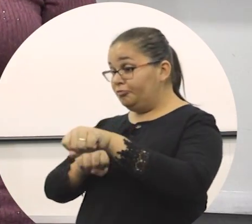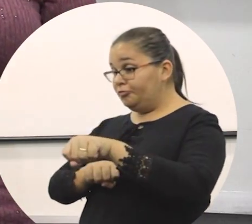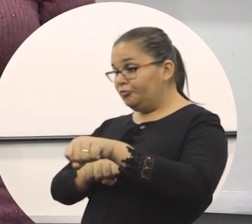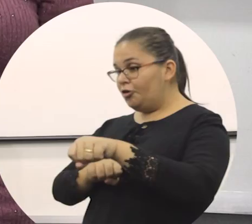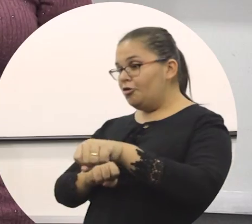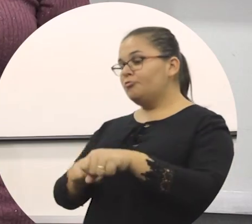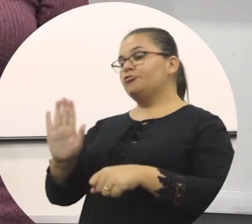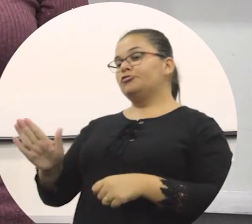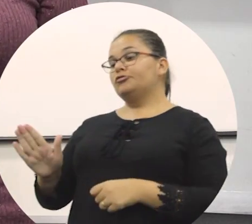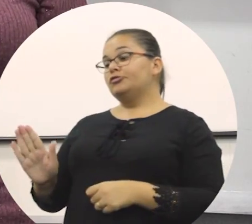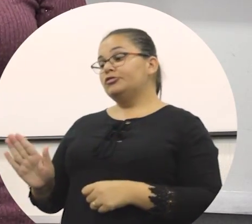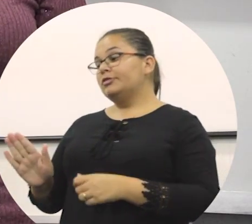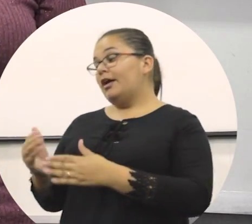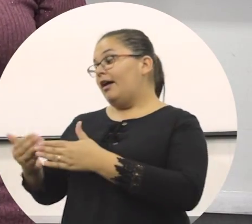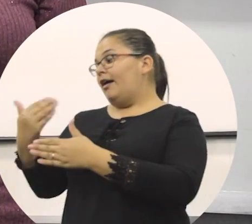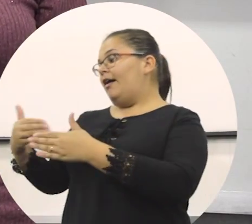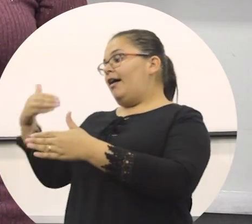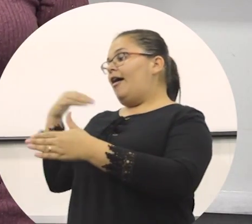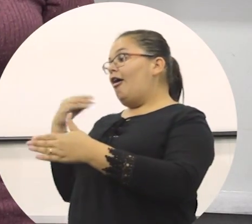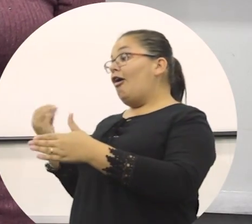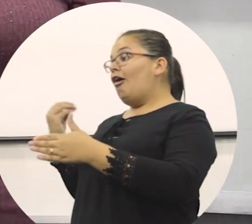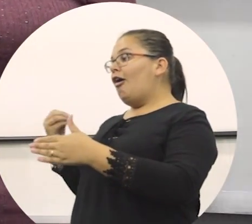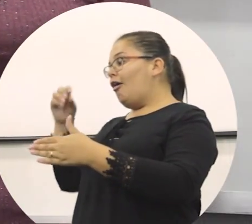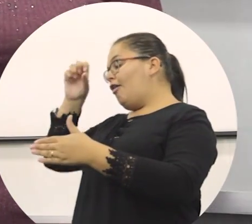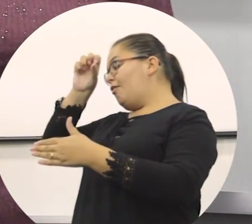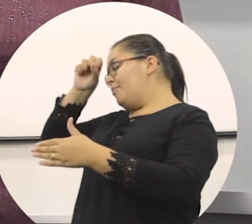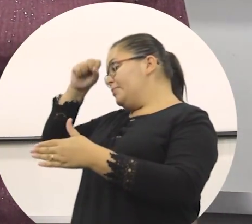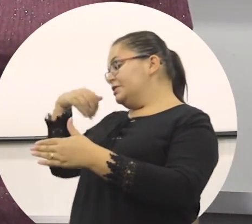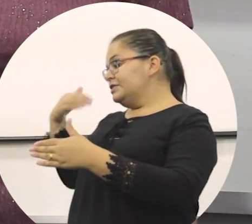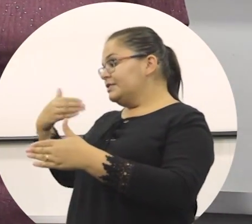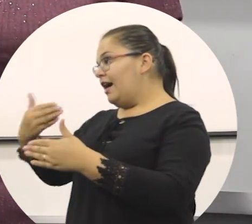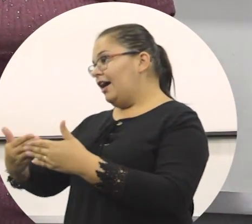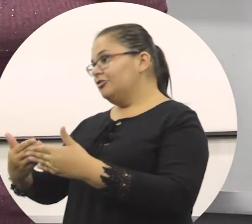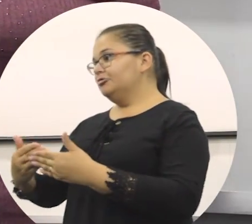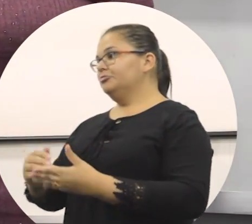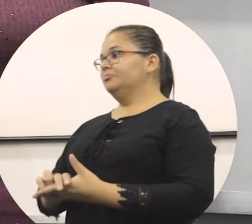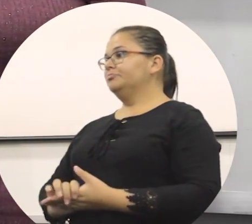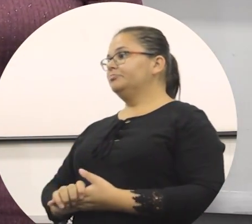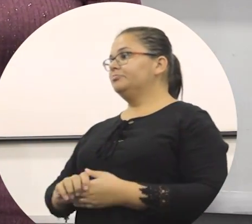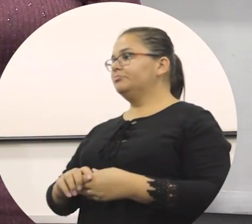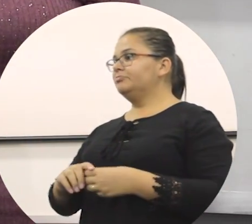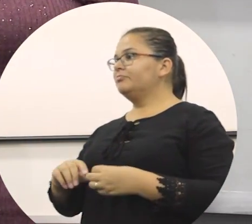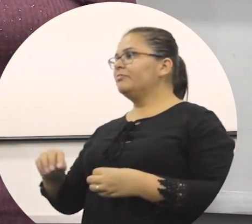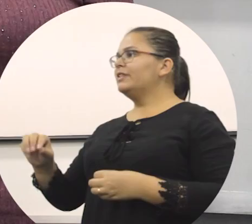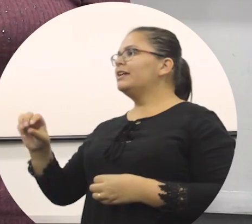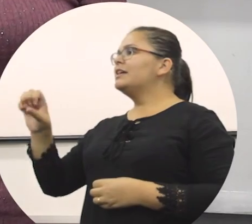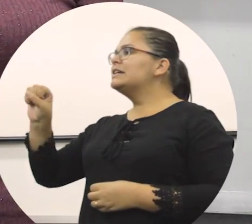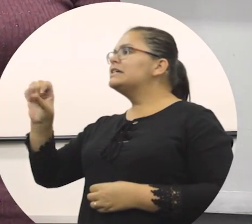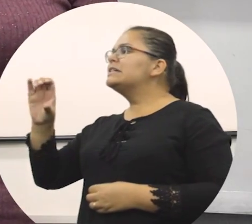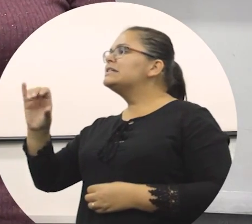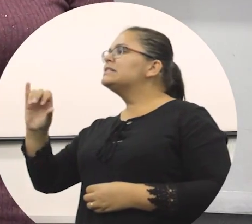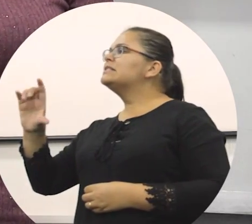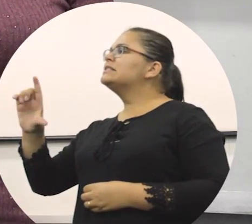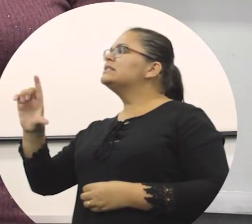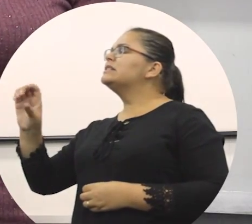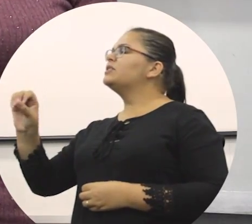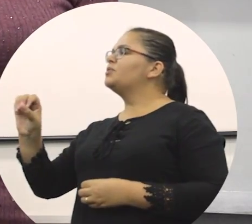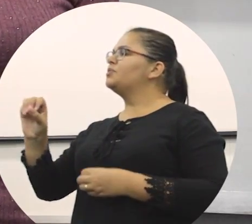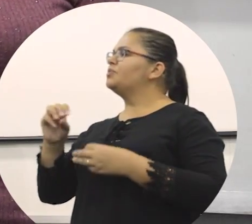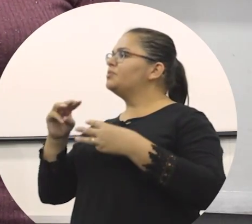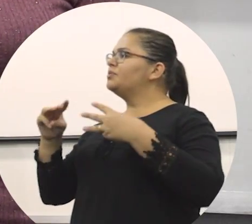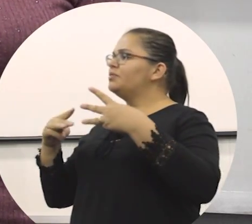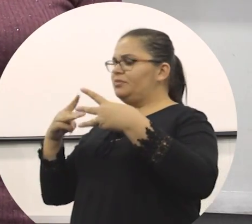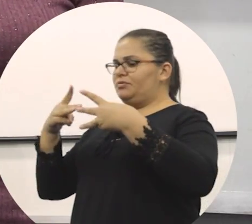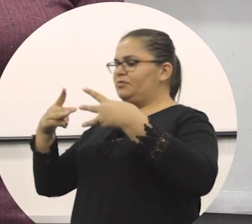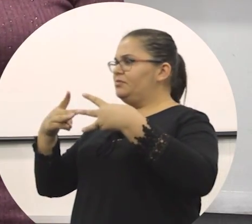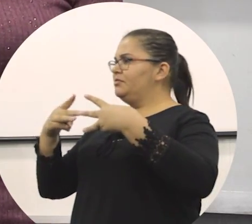e que a gente não pode desconsiderar esse perfil. Então, identificar e reconhecer palavras,